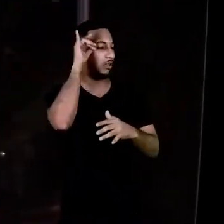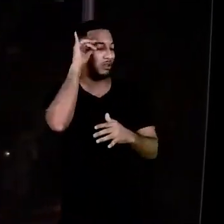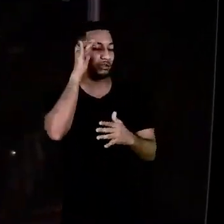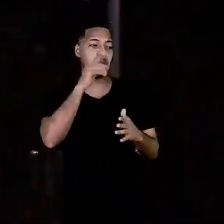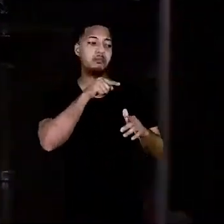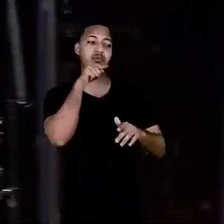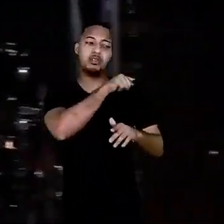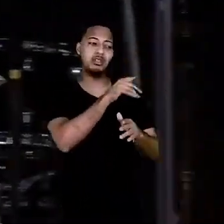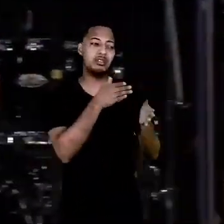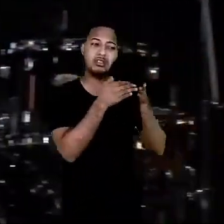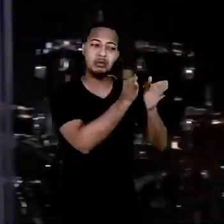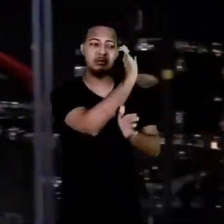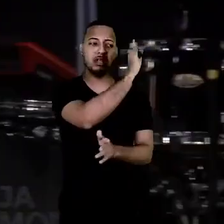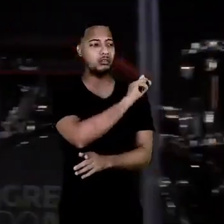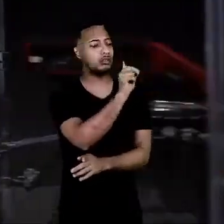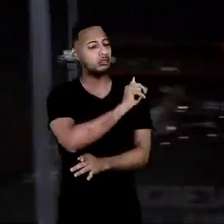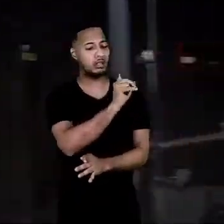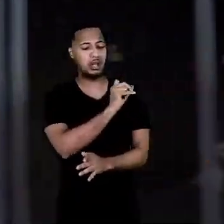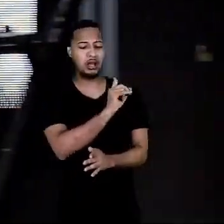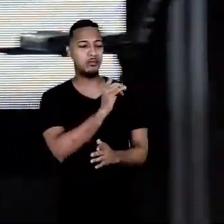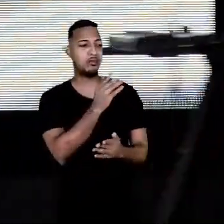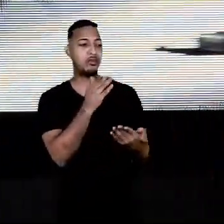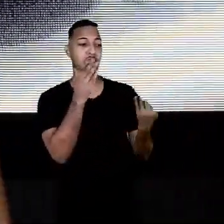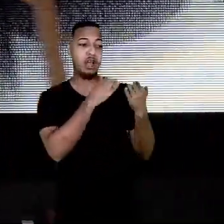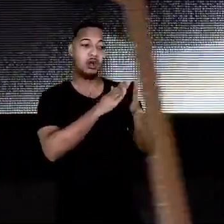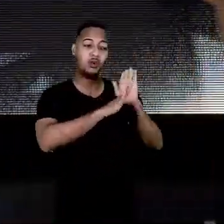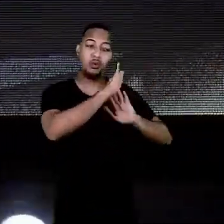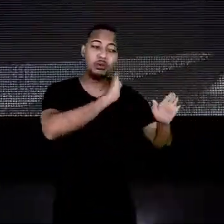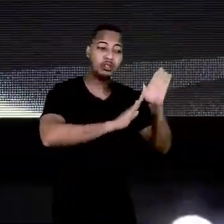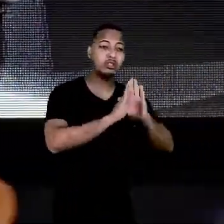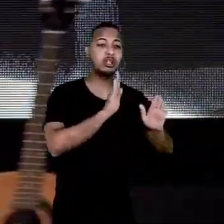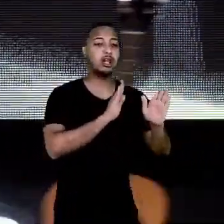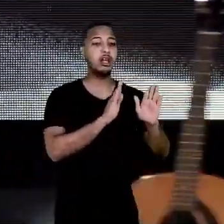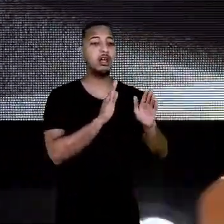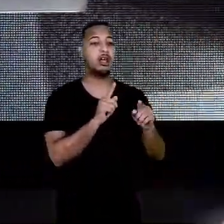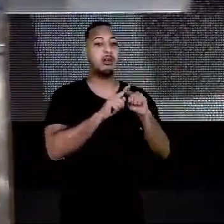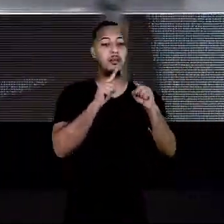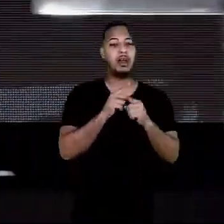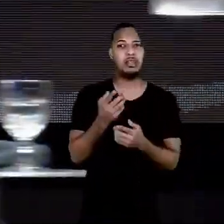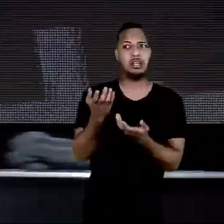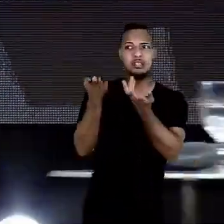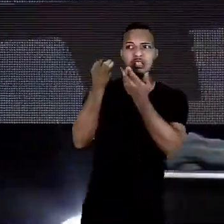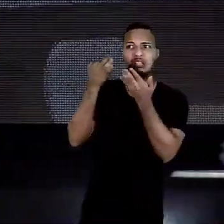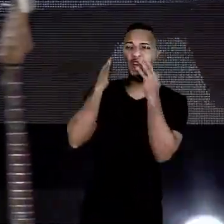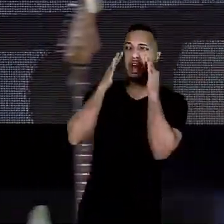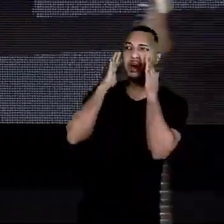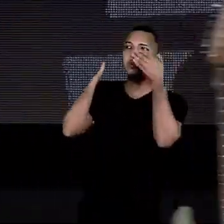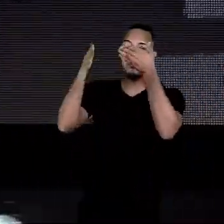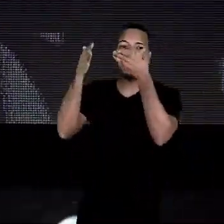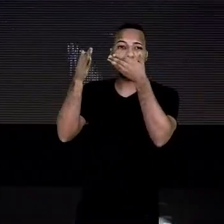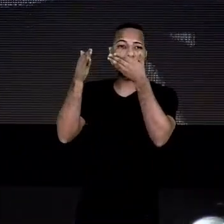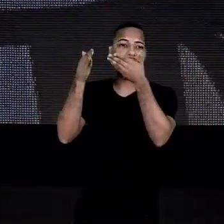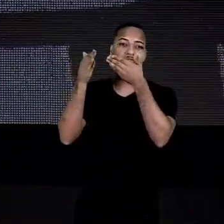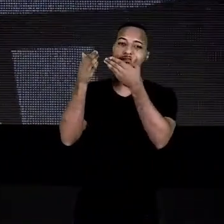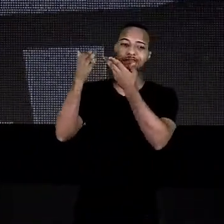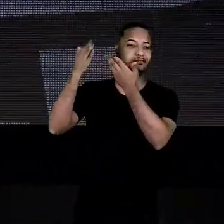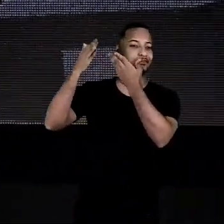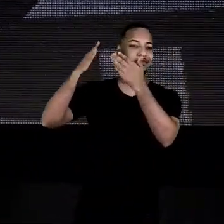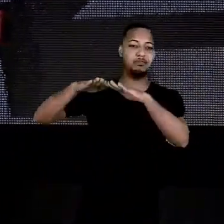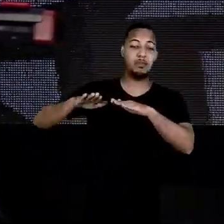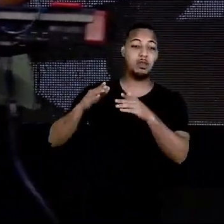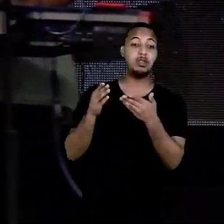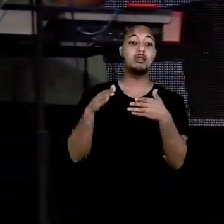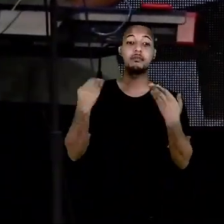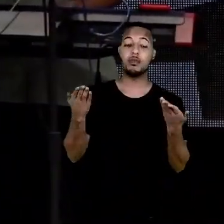aí não. Ei, fecha teus olhos para isso. E às vezes, será que a gente está dando ouvido? Então, nessa